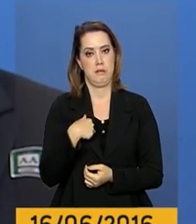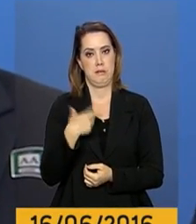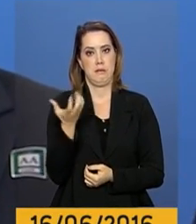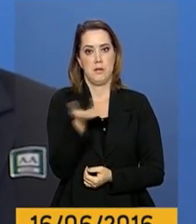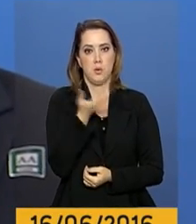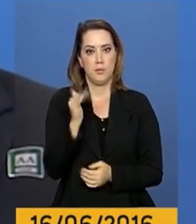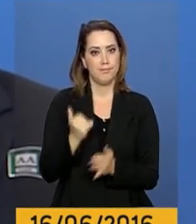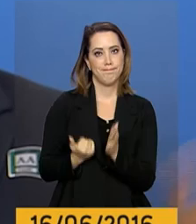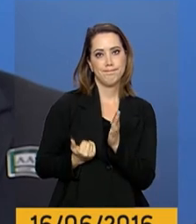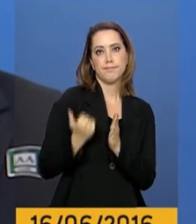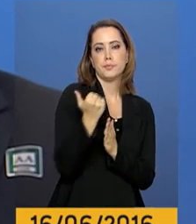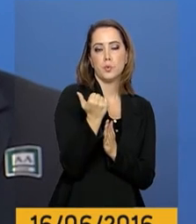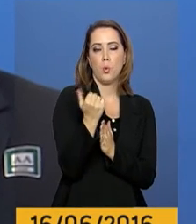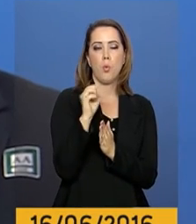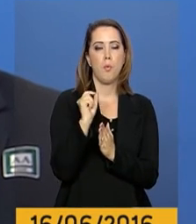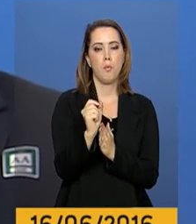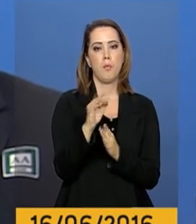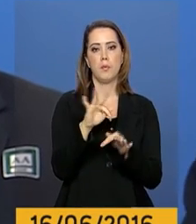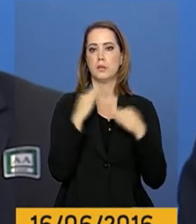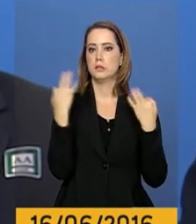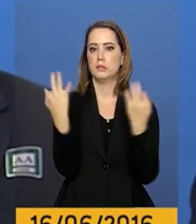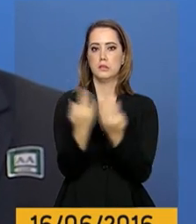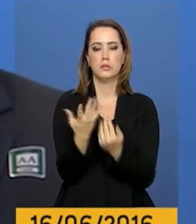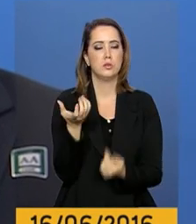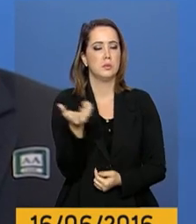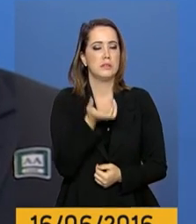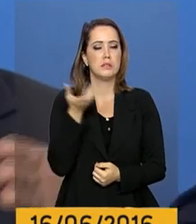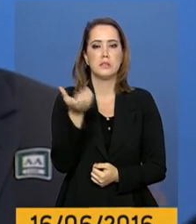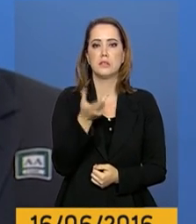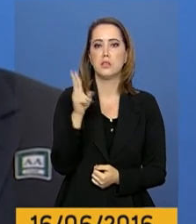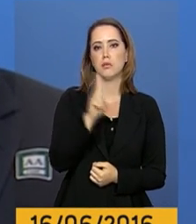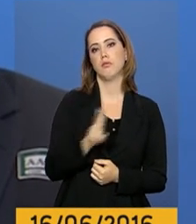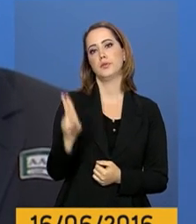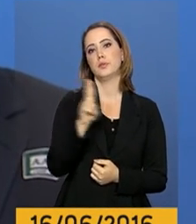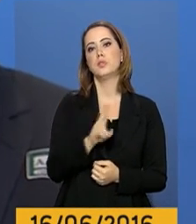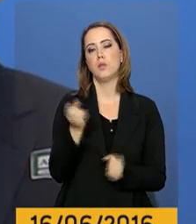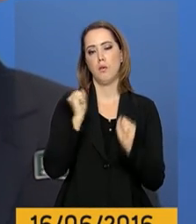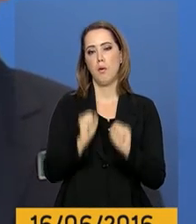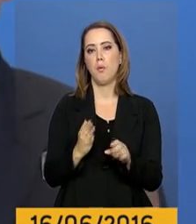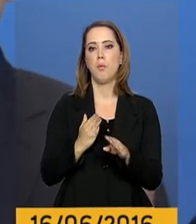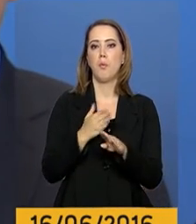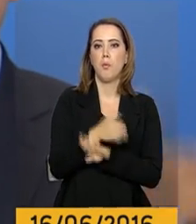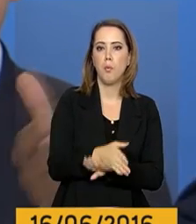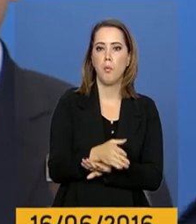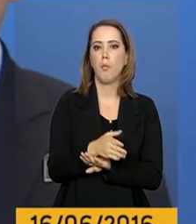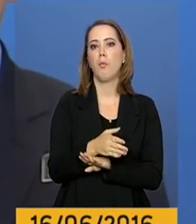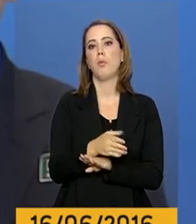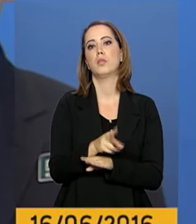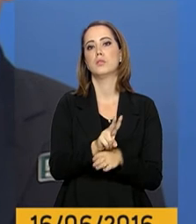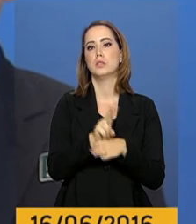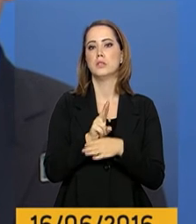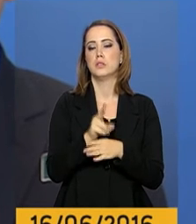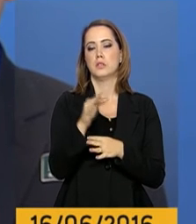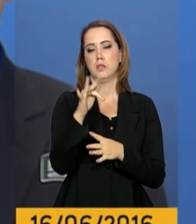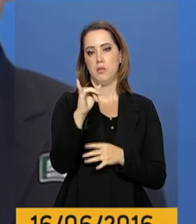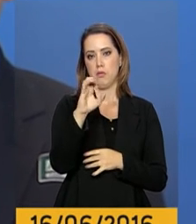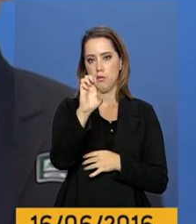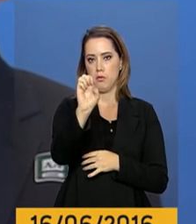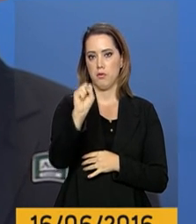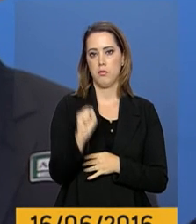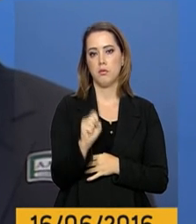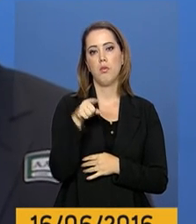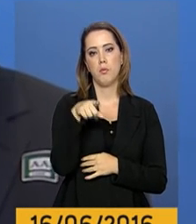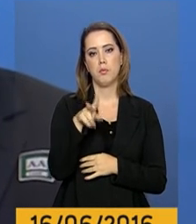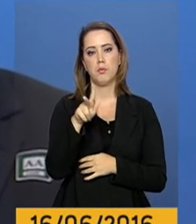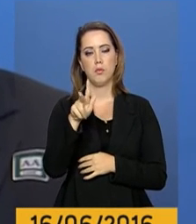precisam, que desejam, que sonham com um ensino universitário, possam acessar o FIES dentro dessas vagas